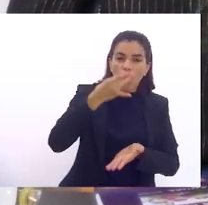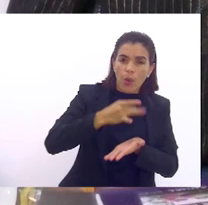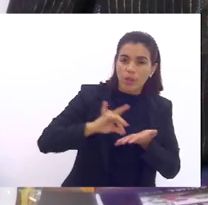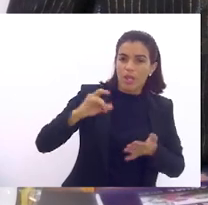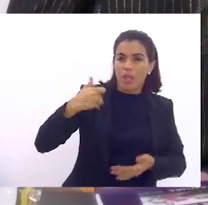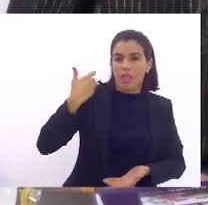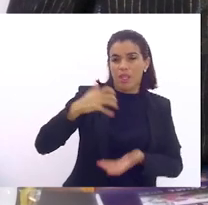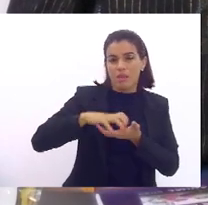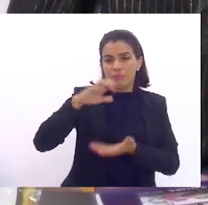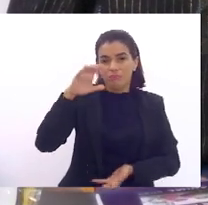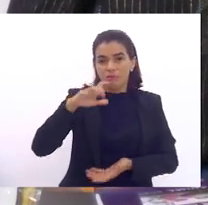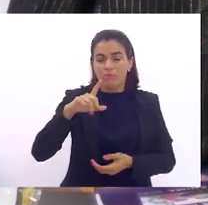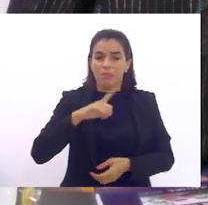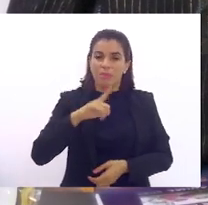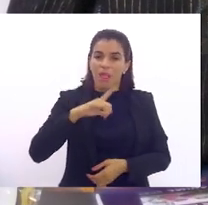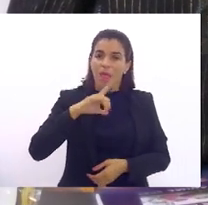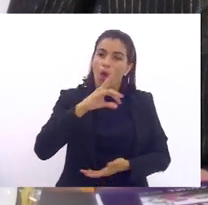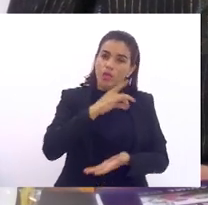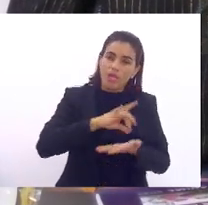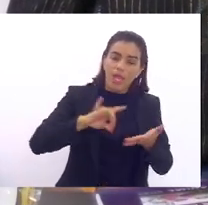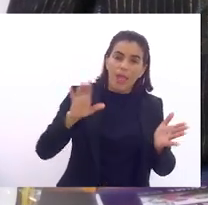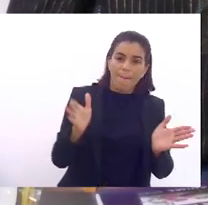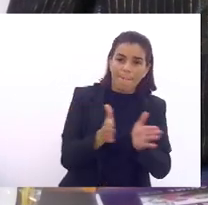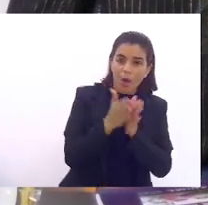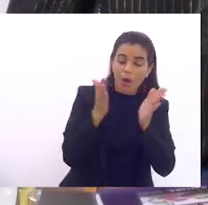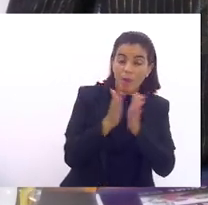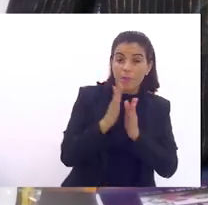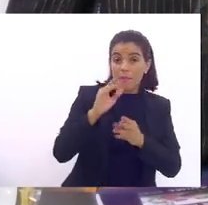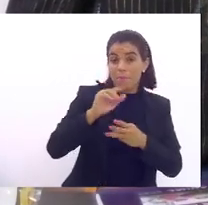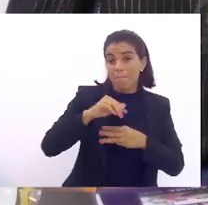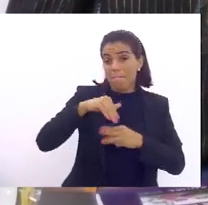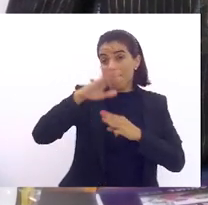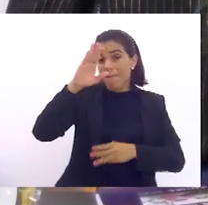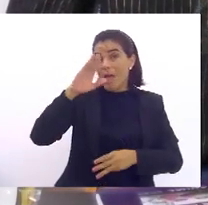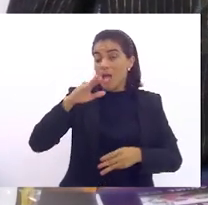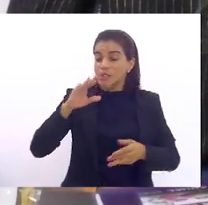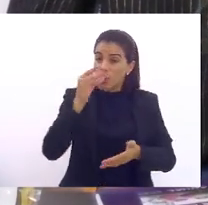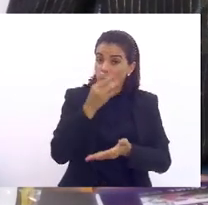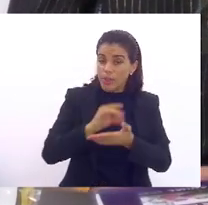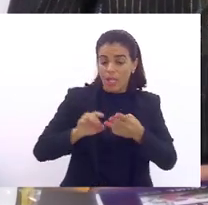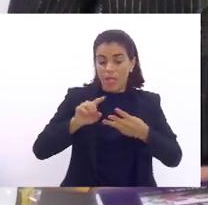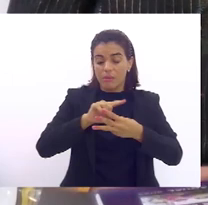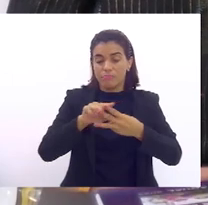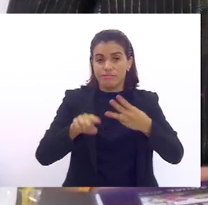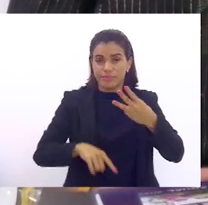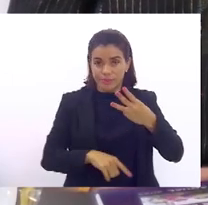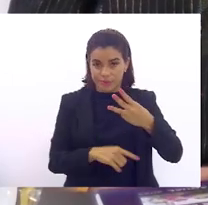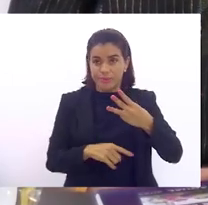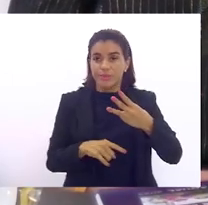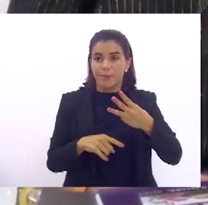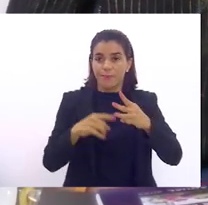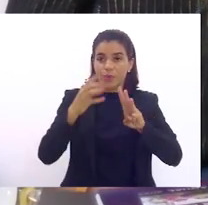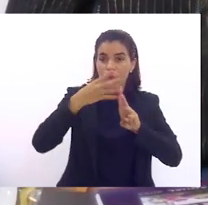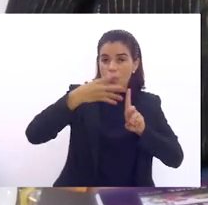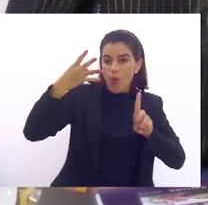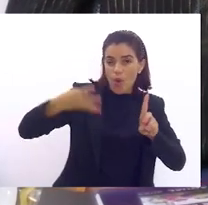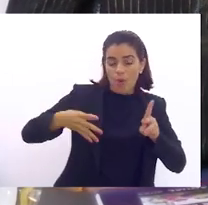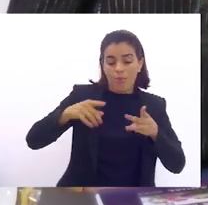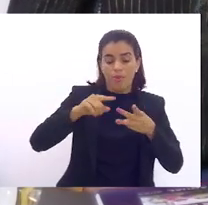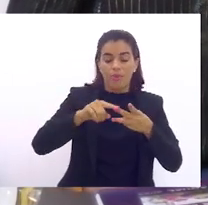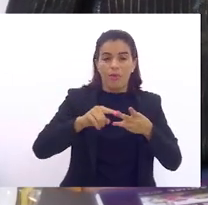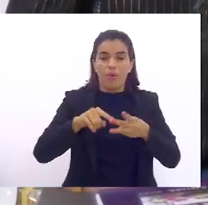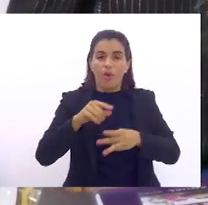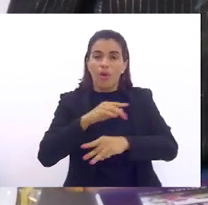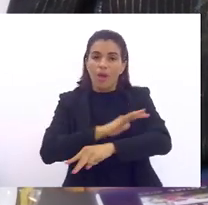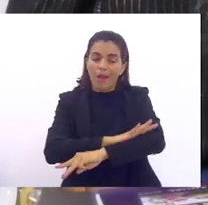São social mas esses três são os que mais as pessoas tentam nos oprimir né o sistema